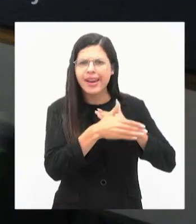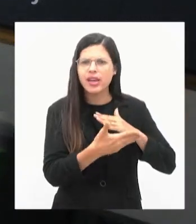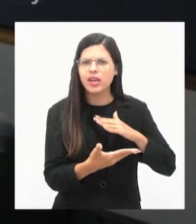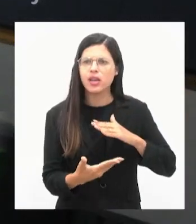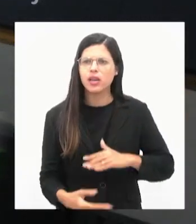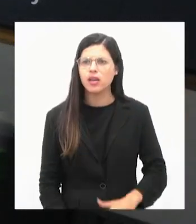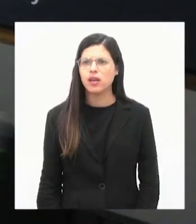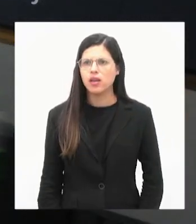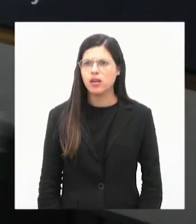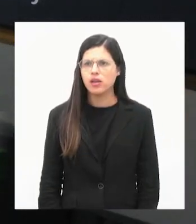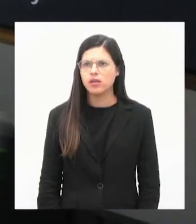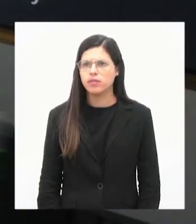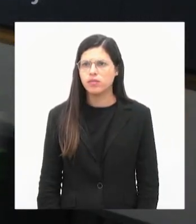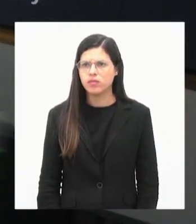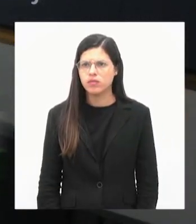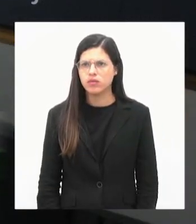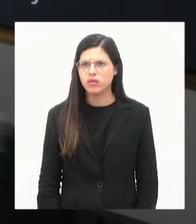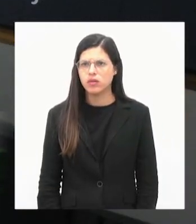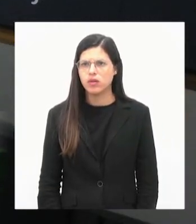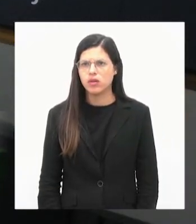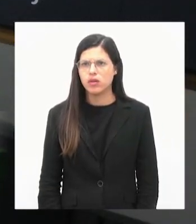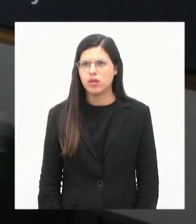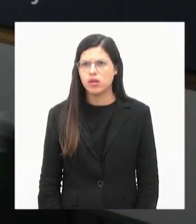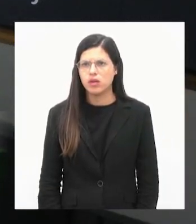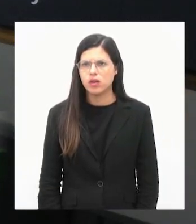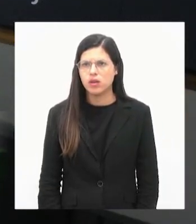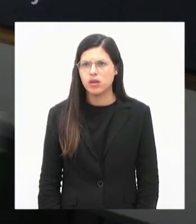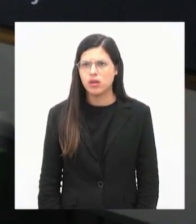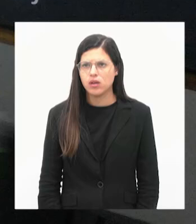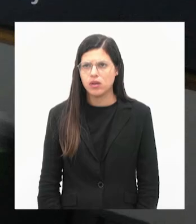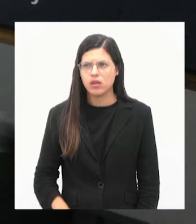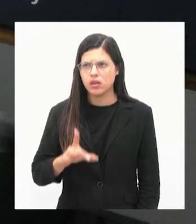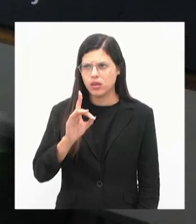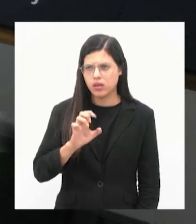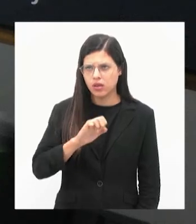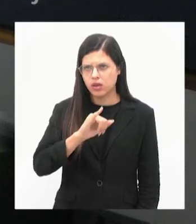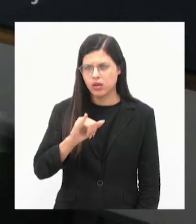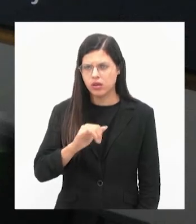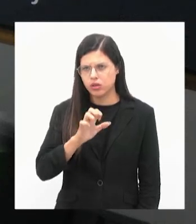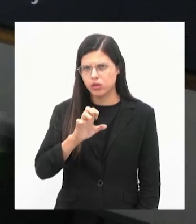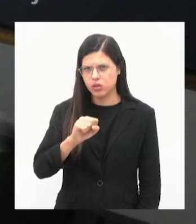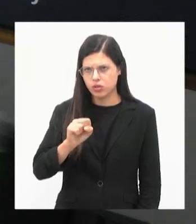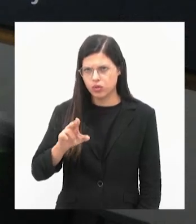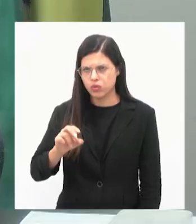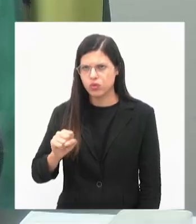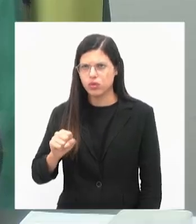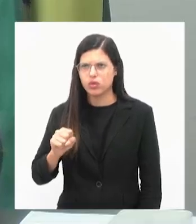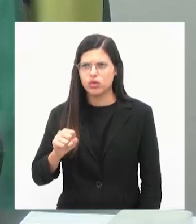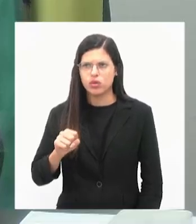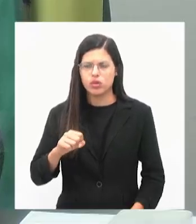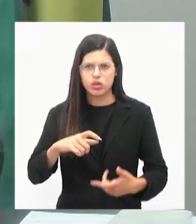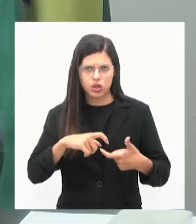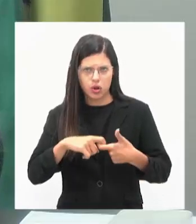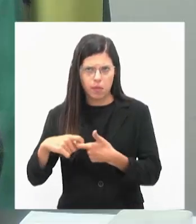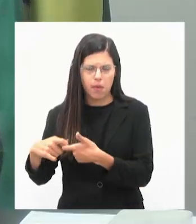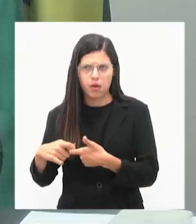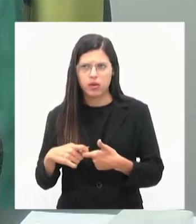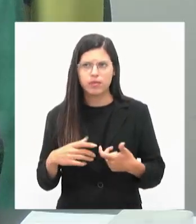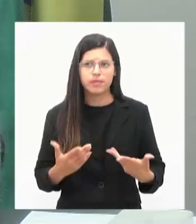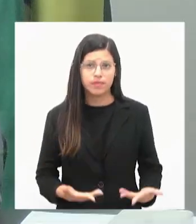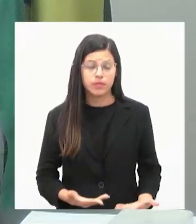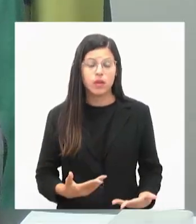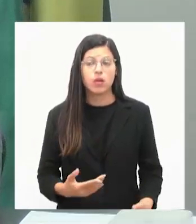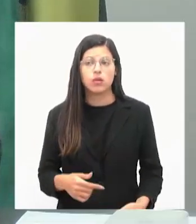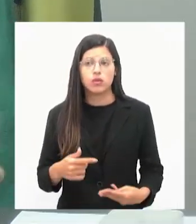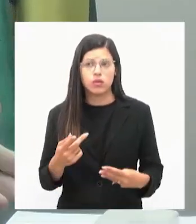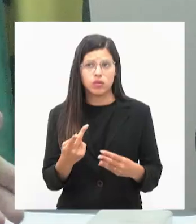E aí, presidente do Detran, De Jesus Reboque, perdão. Esse aí é o tipo de cidadão que está à frente de uma empresa, né, que é o